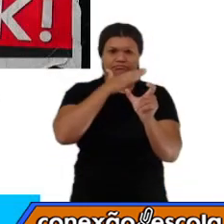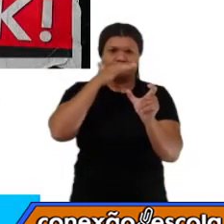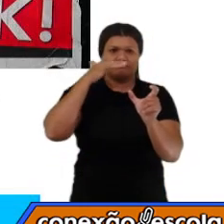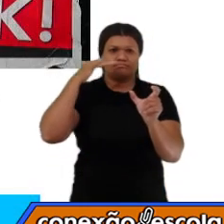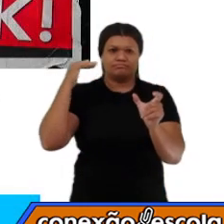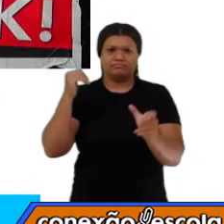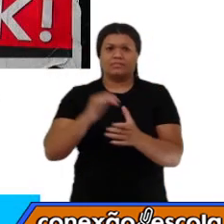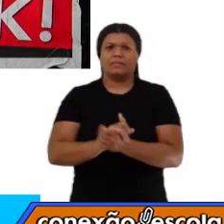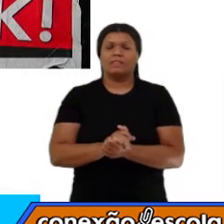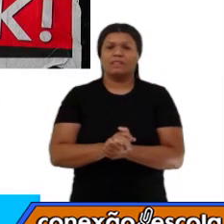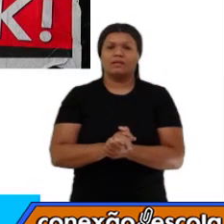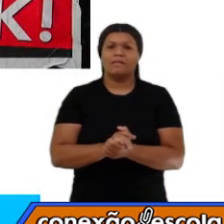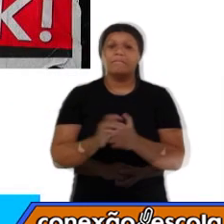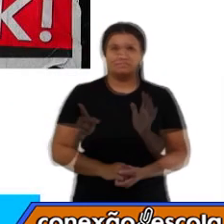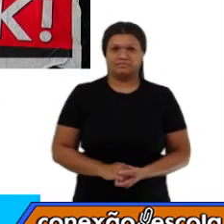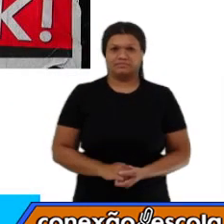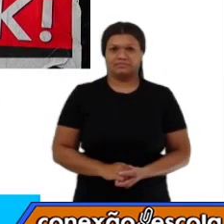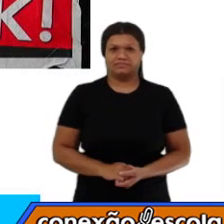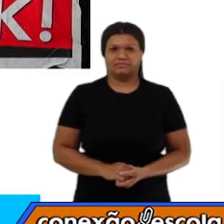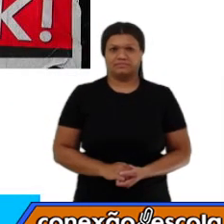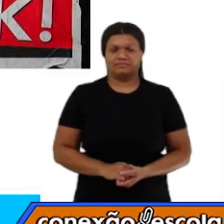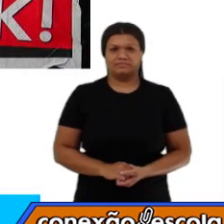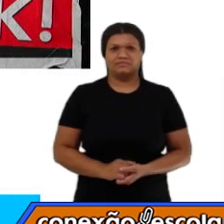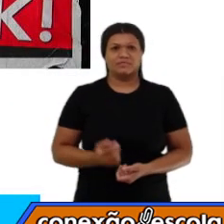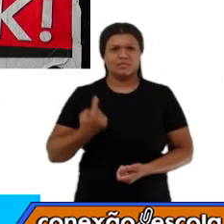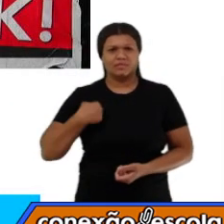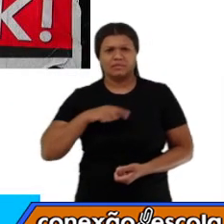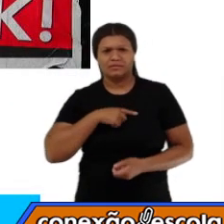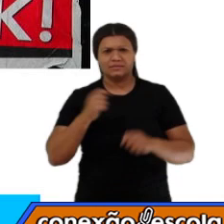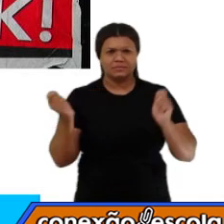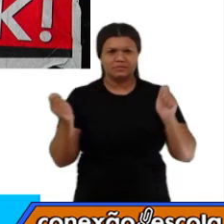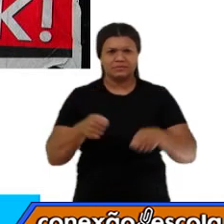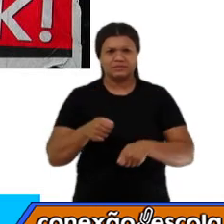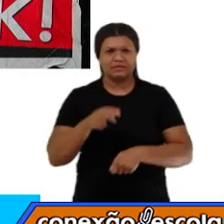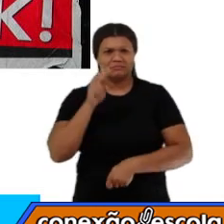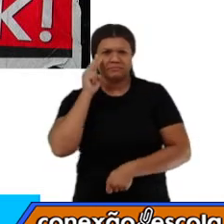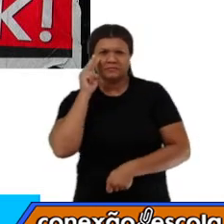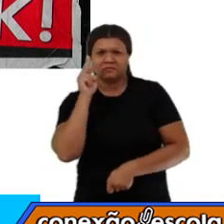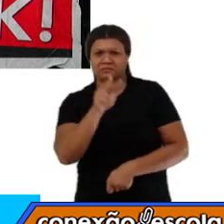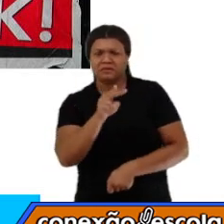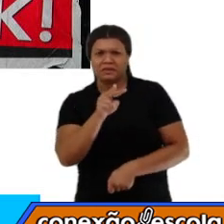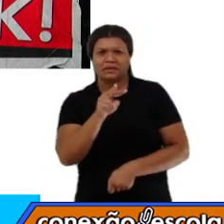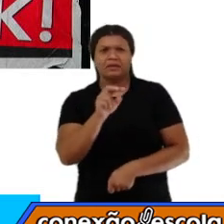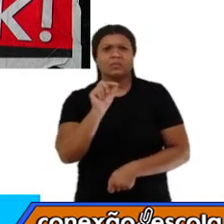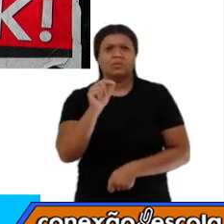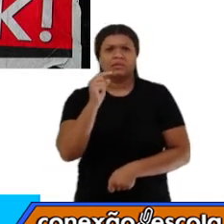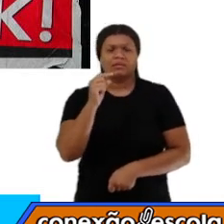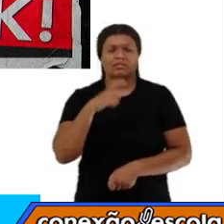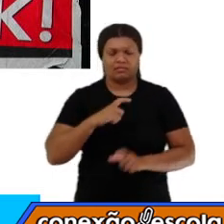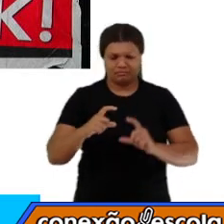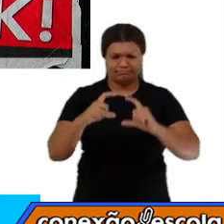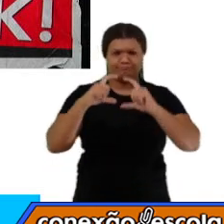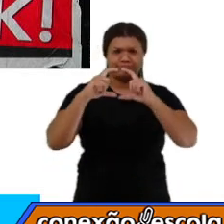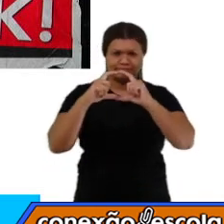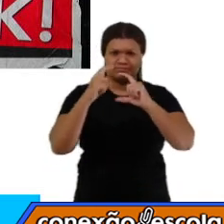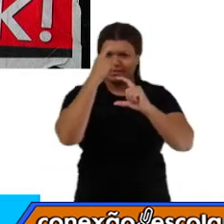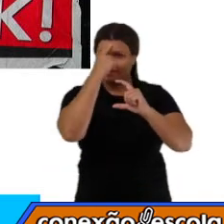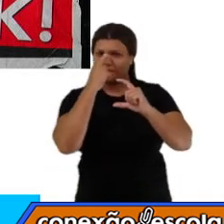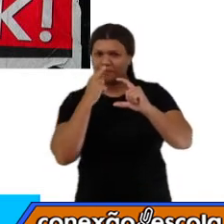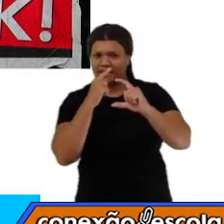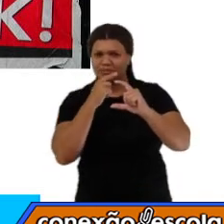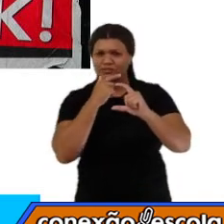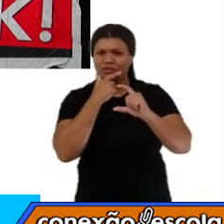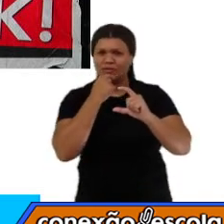vem do Kentucky. E a gente até pode inferir, galerinha, pela imagem do jockey